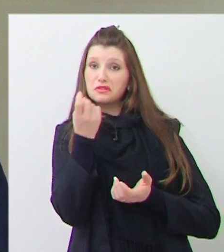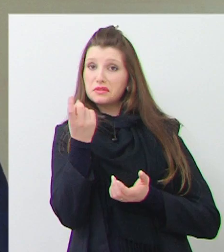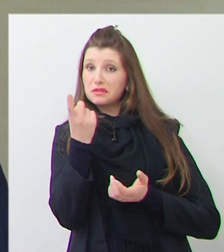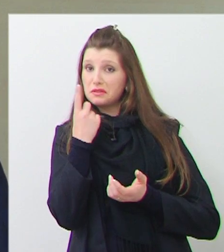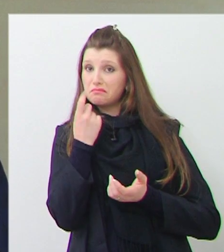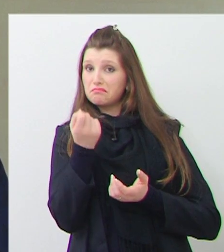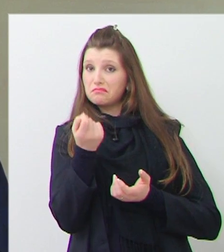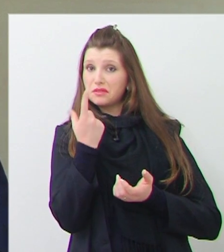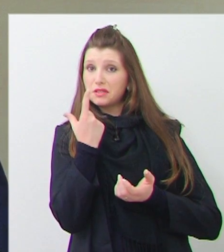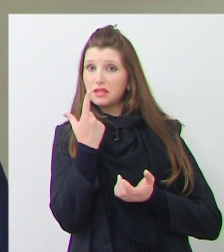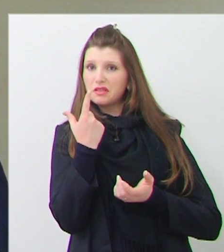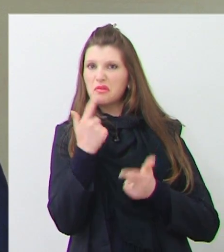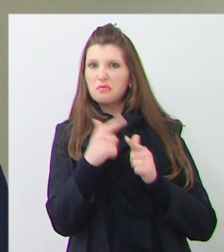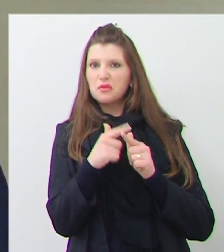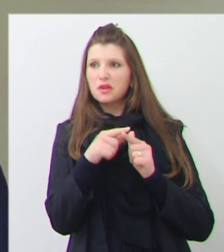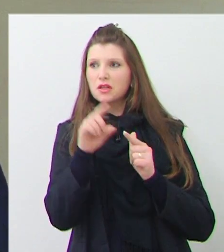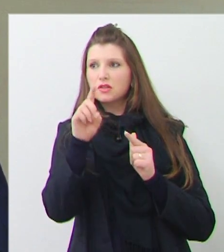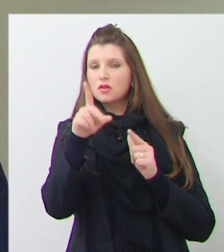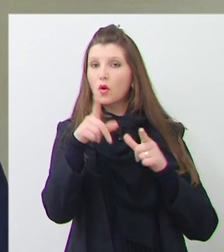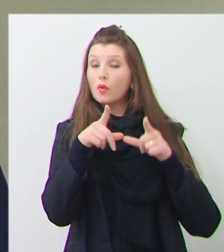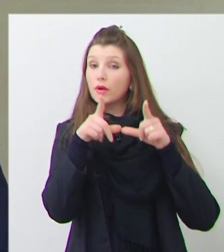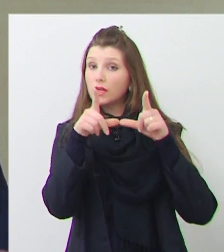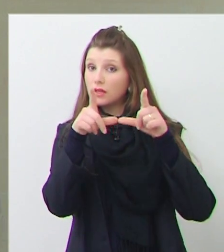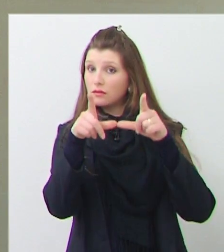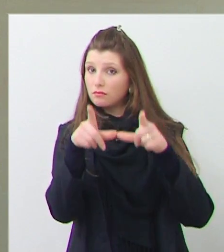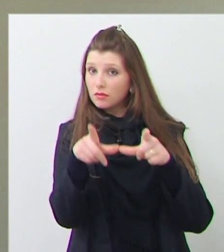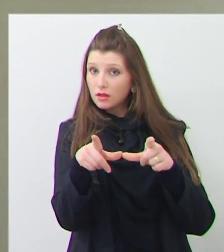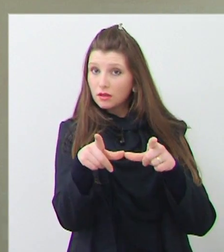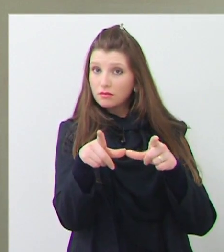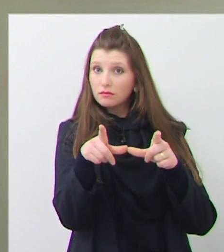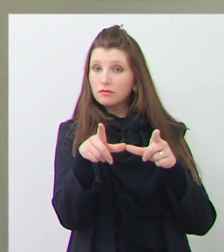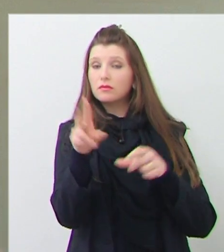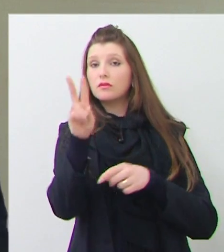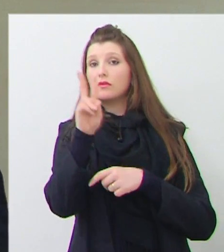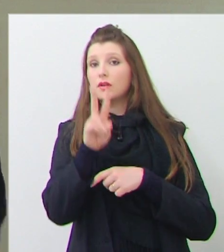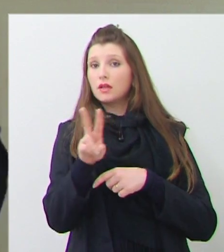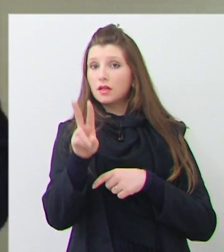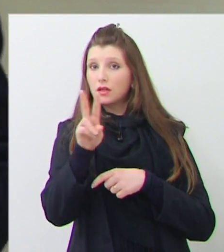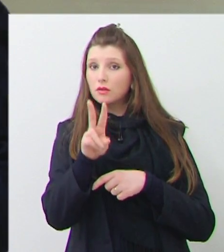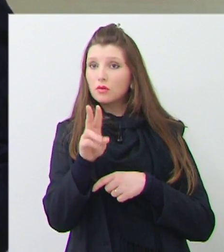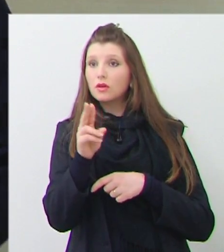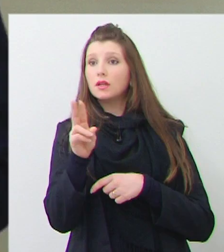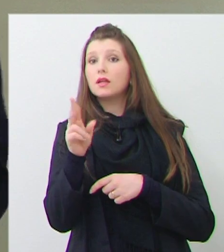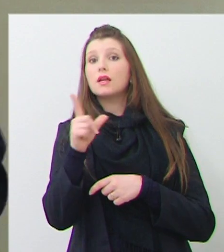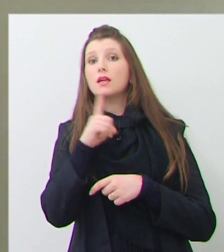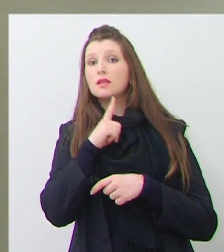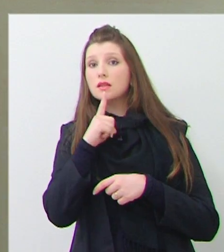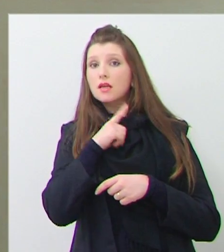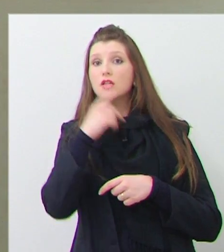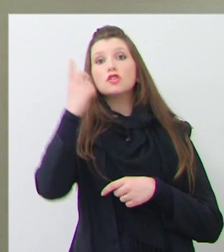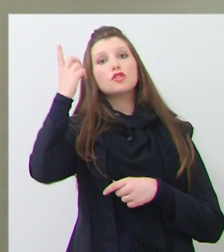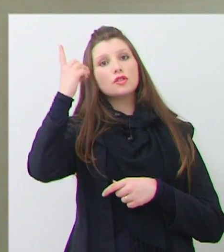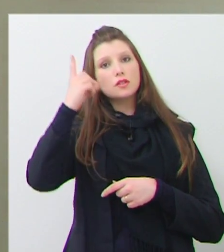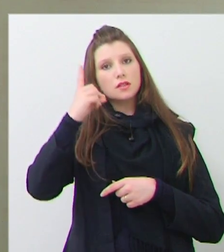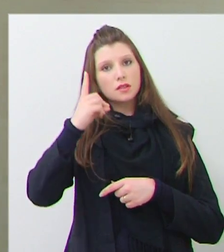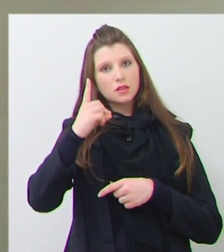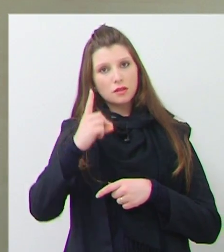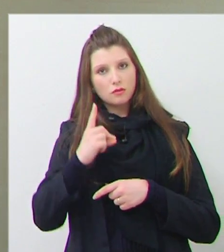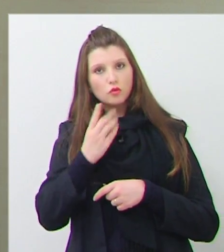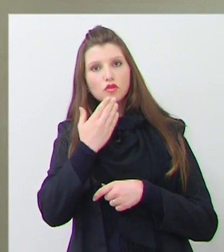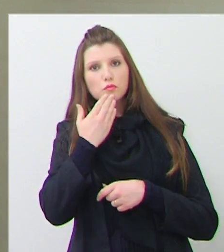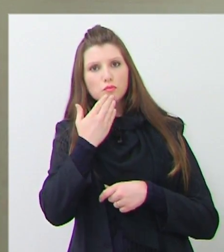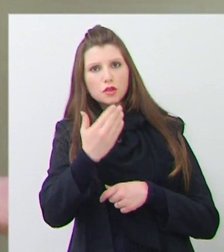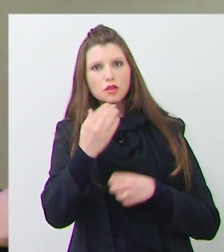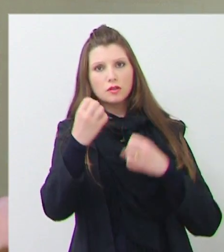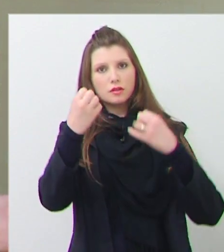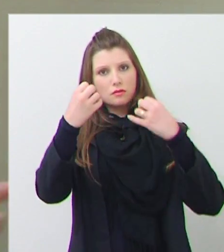simples requerimento de um vereador que usa do seu direito de pedir explicações, esclarecimentos